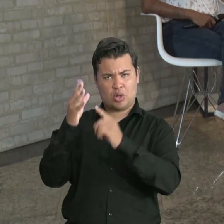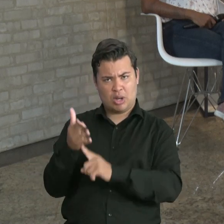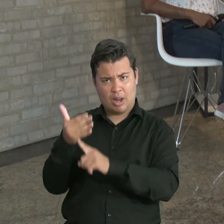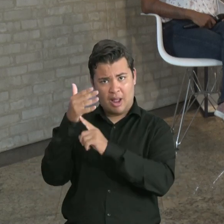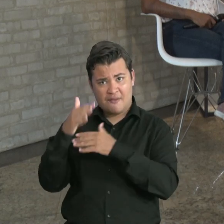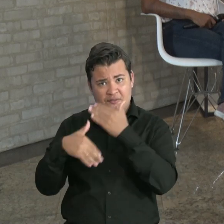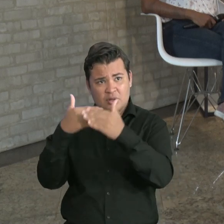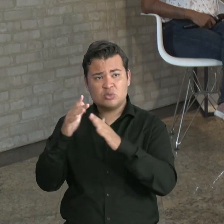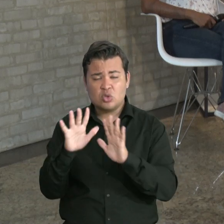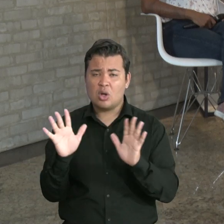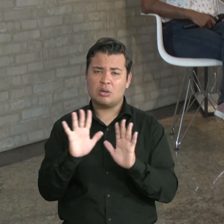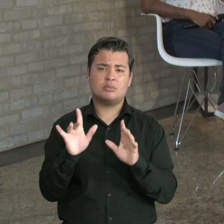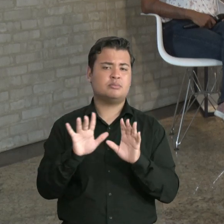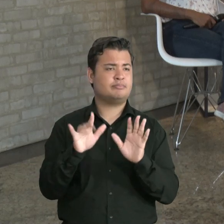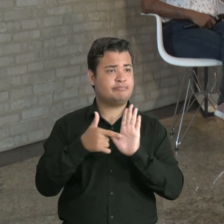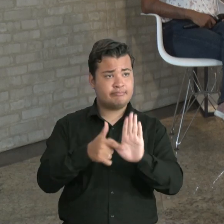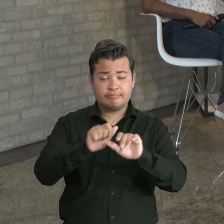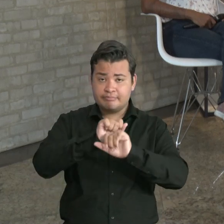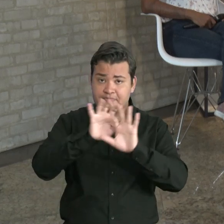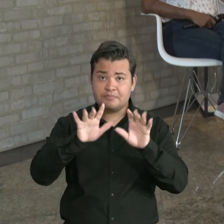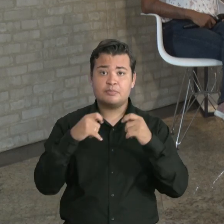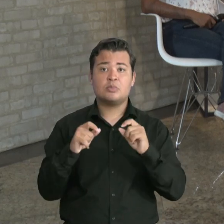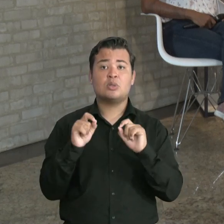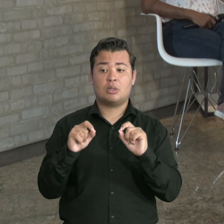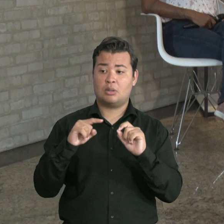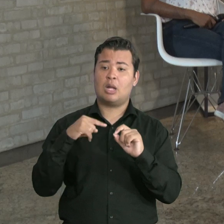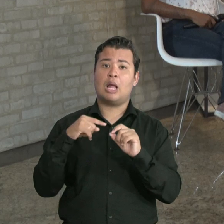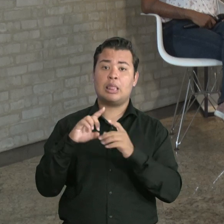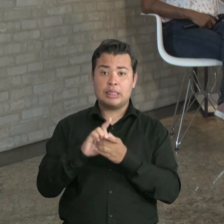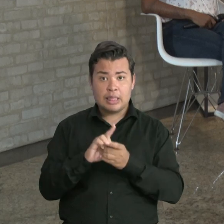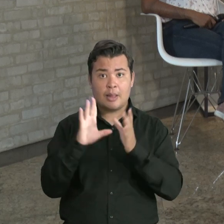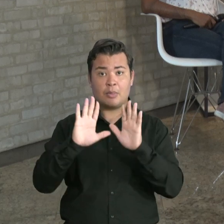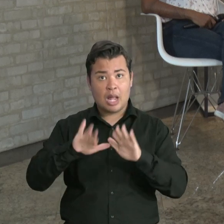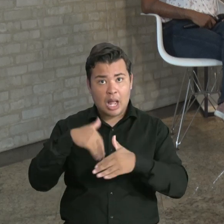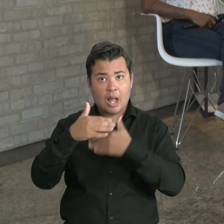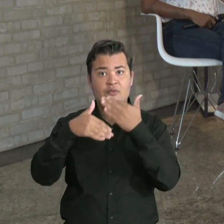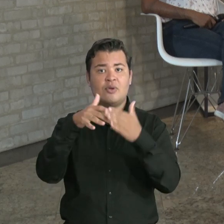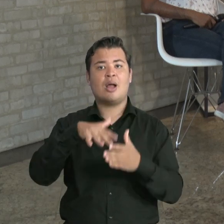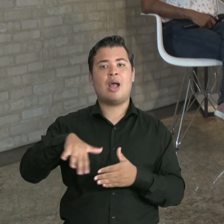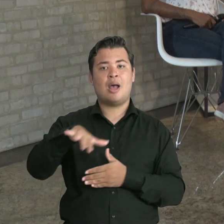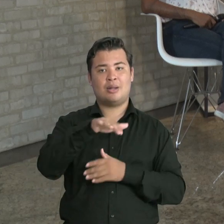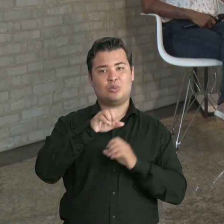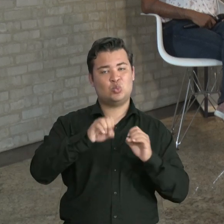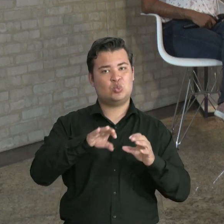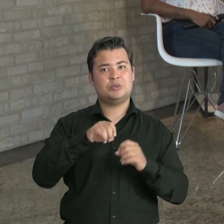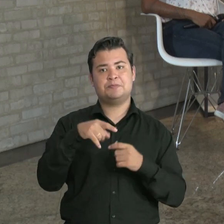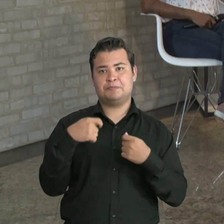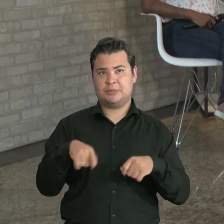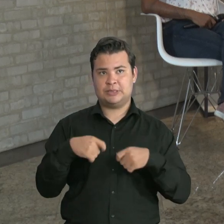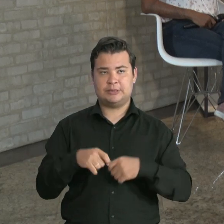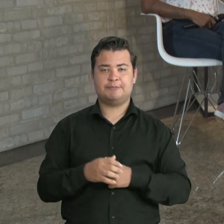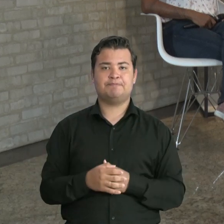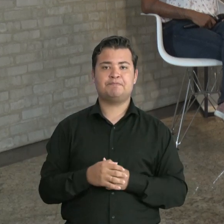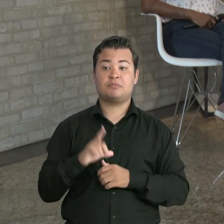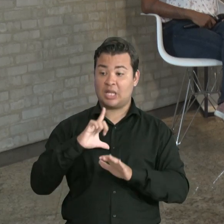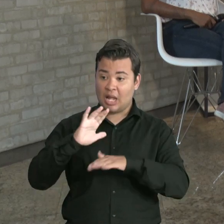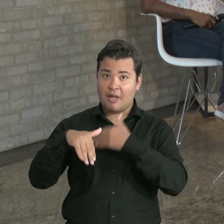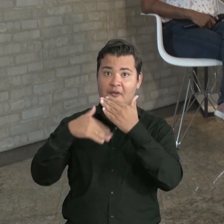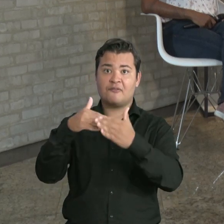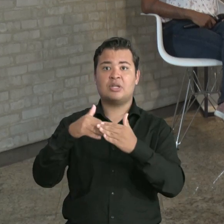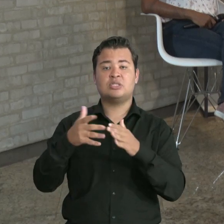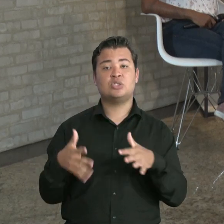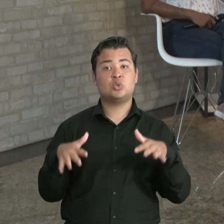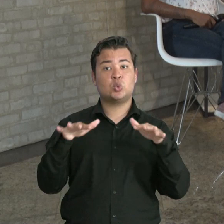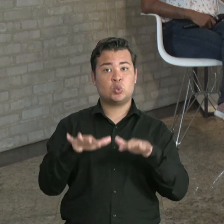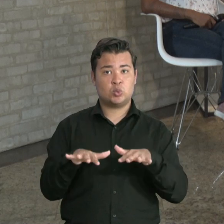é só um avanço tecnológico. Sobretudo, é um avanço democrático, inclusive na educação. É um avanço de inclusão, é um